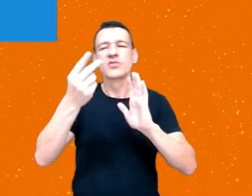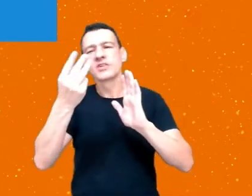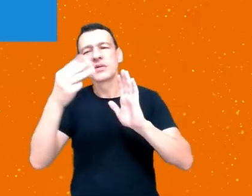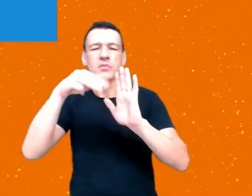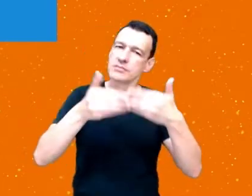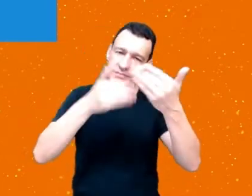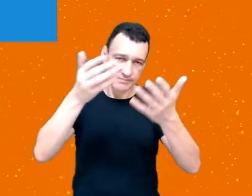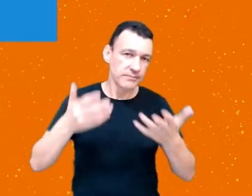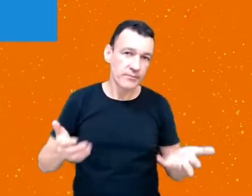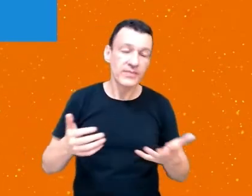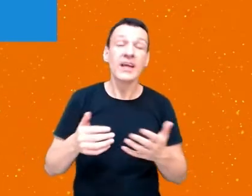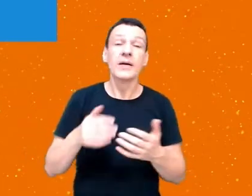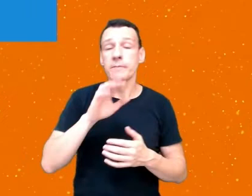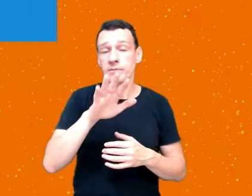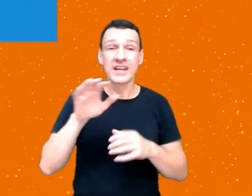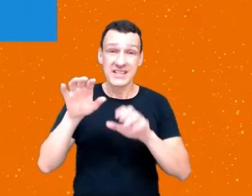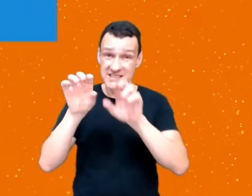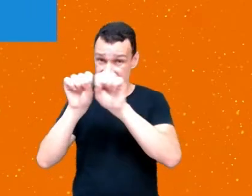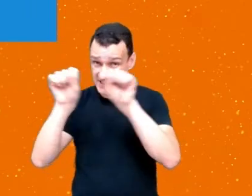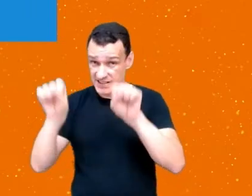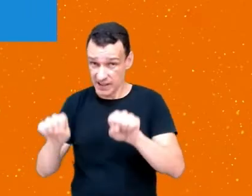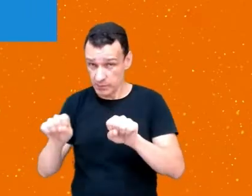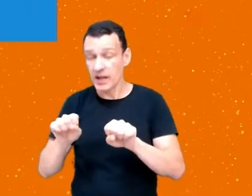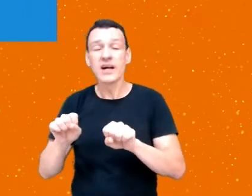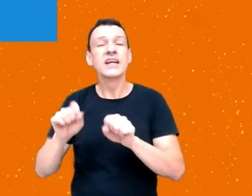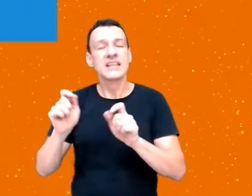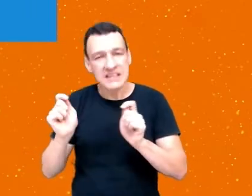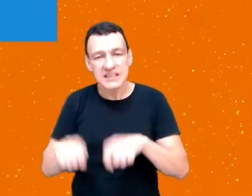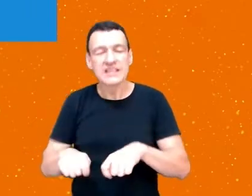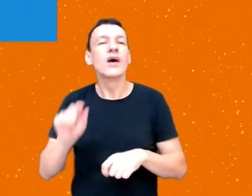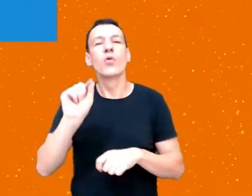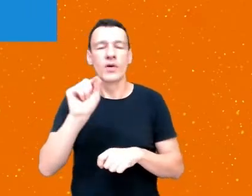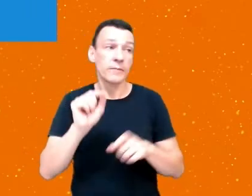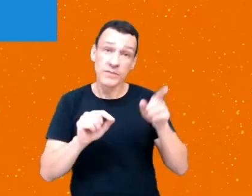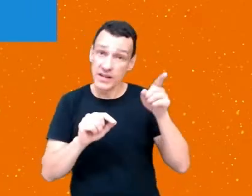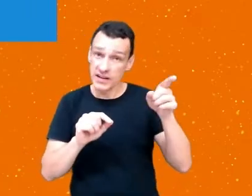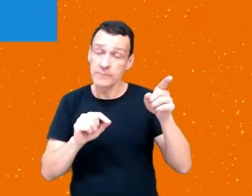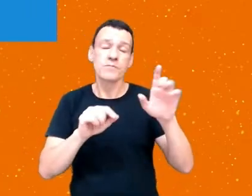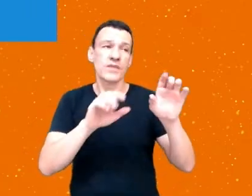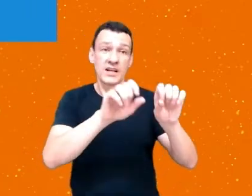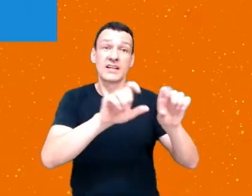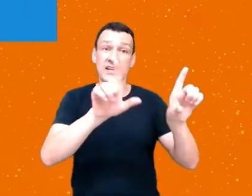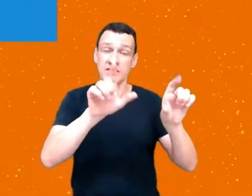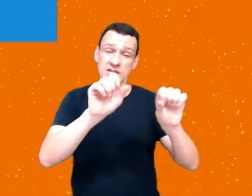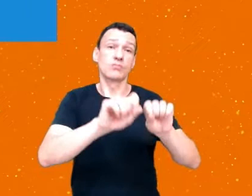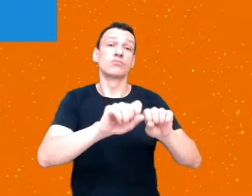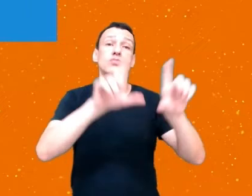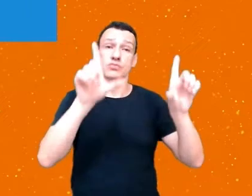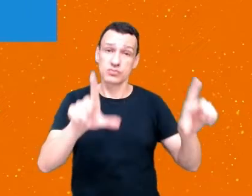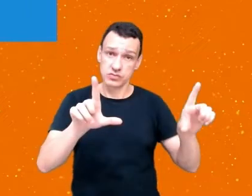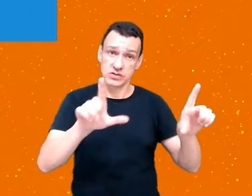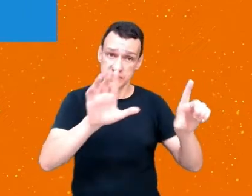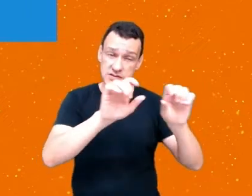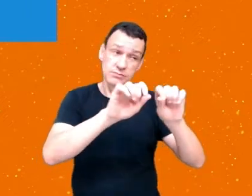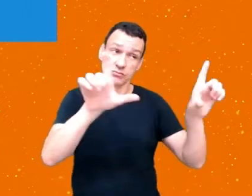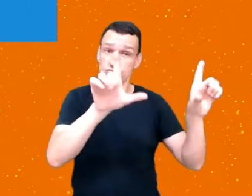permite paga o aparelho desligado é mesmo que o usuário esteja utilizando não tem ninguém ali